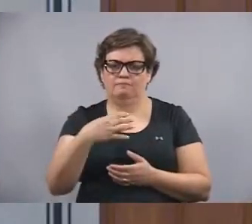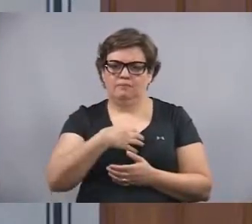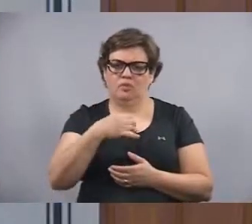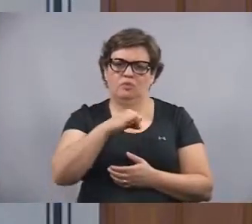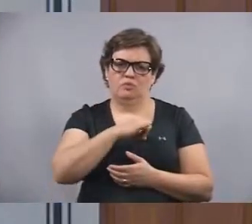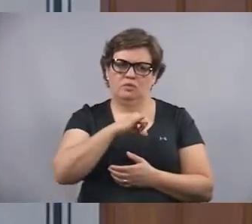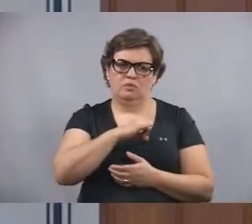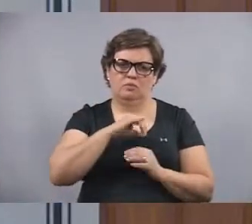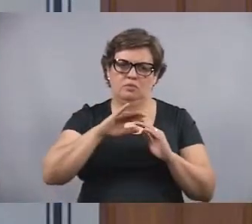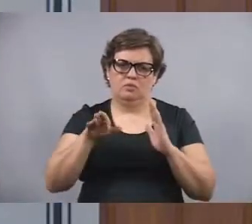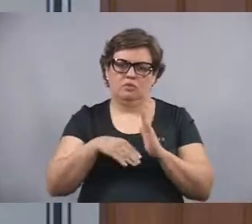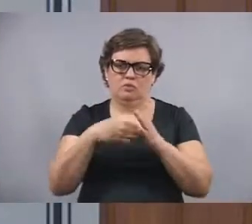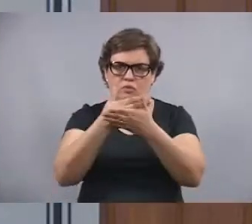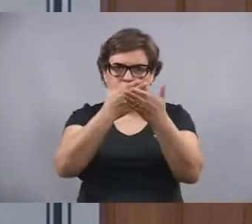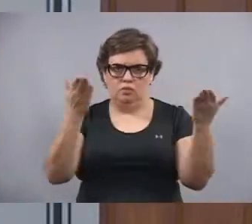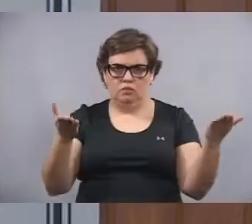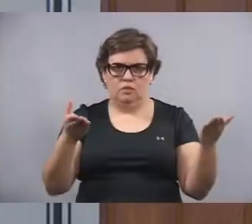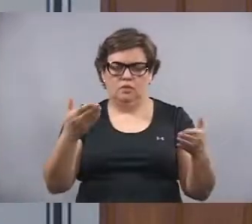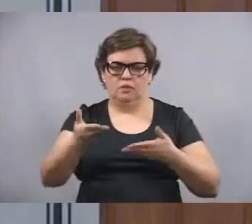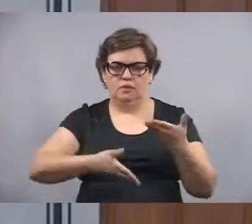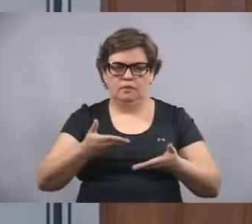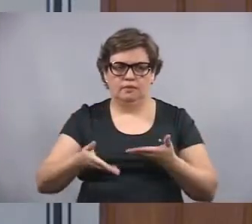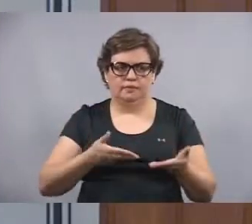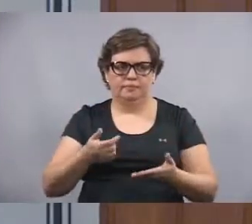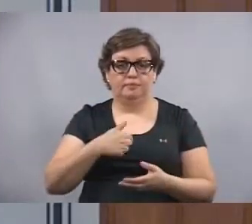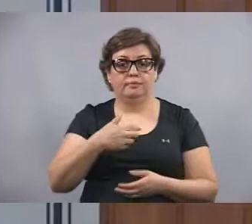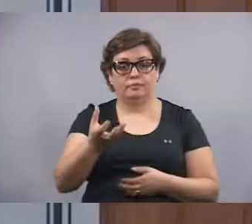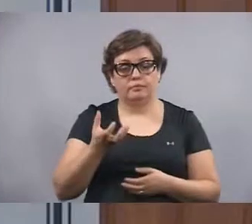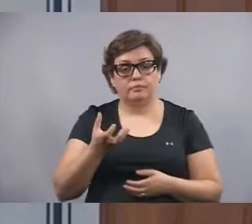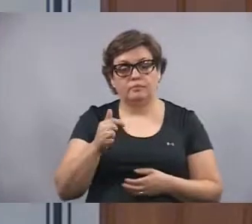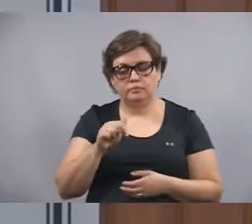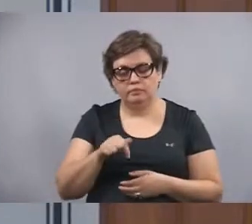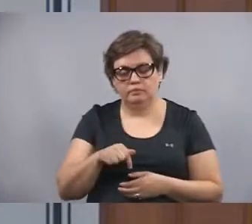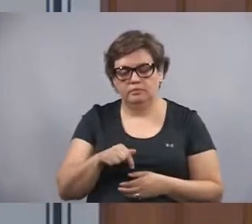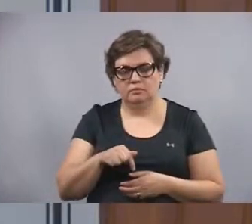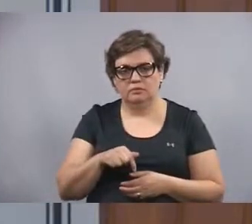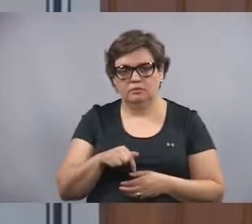os servidores, tanto ativo como inativo. Eu quero aqui,